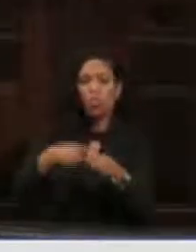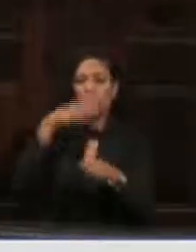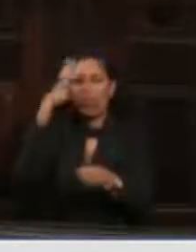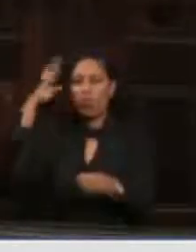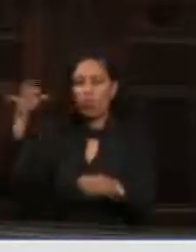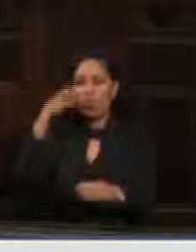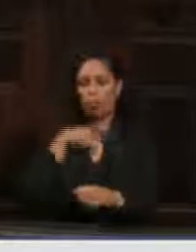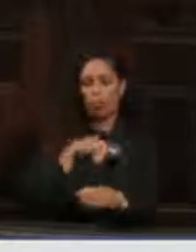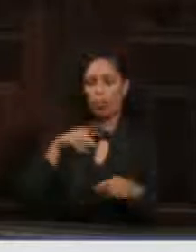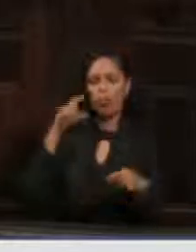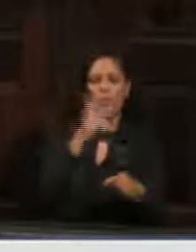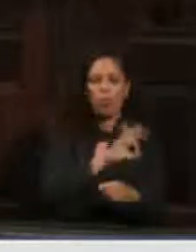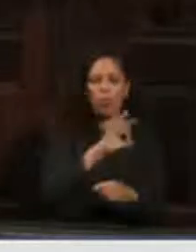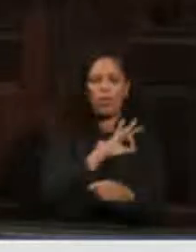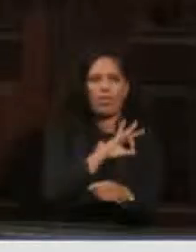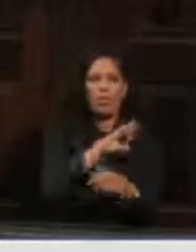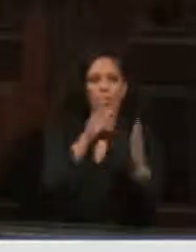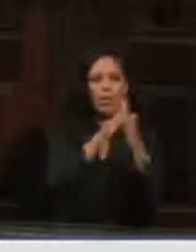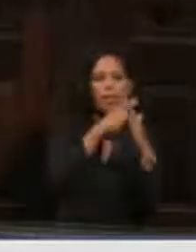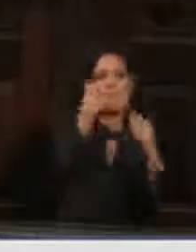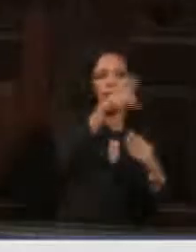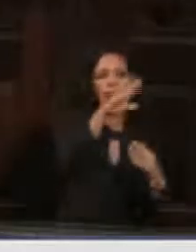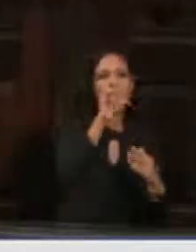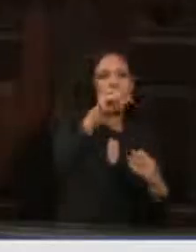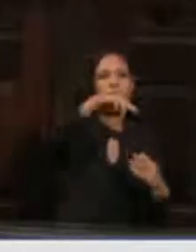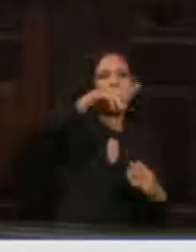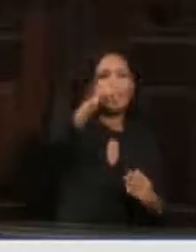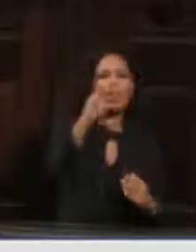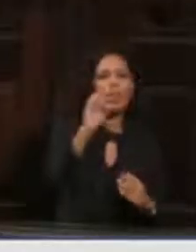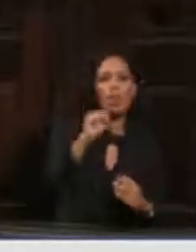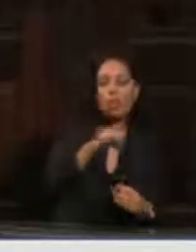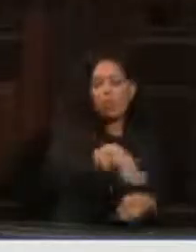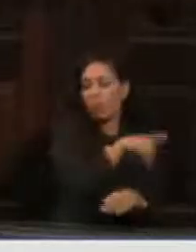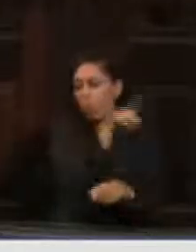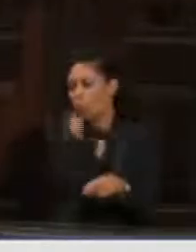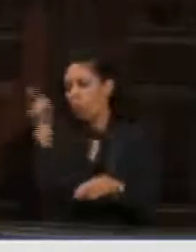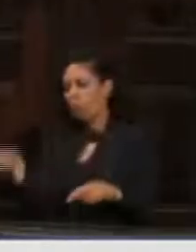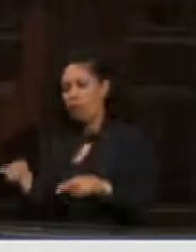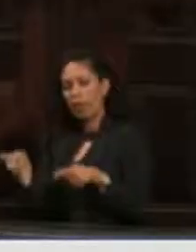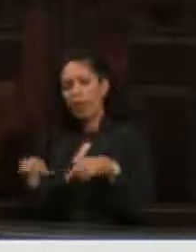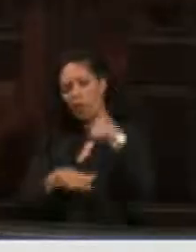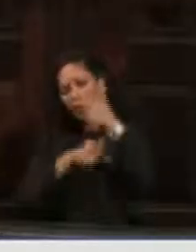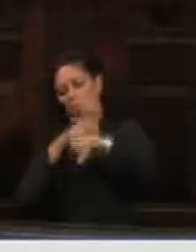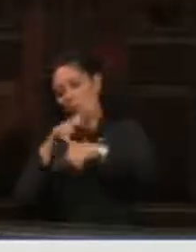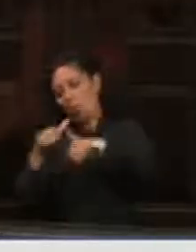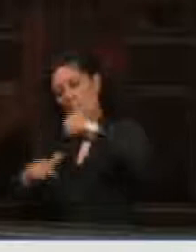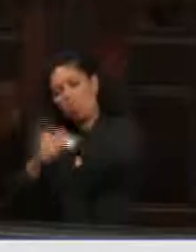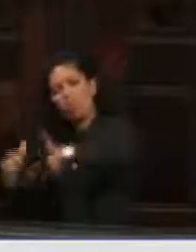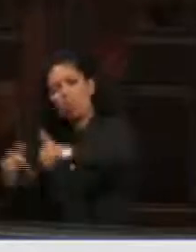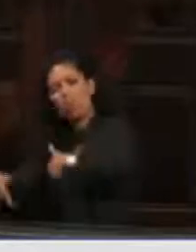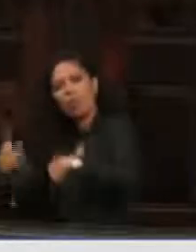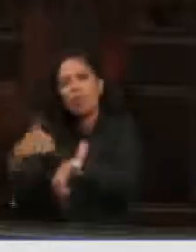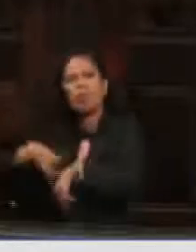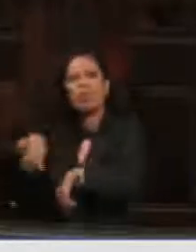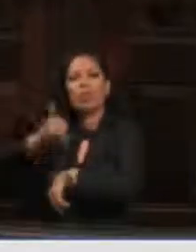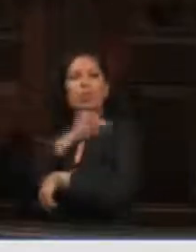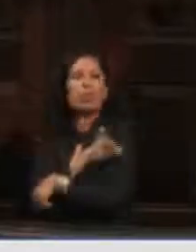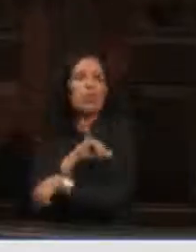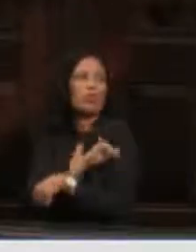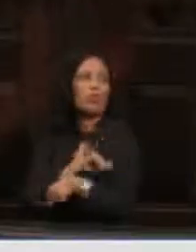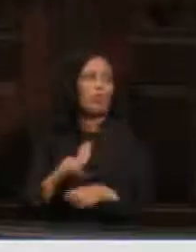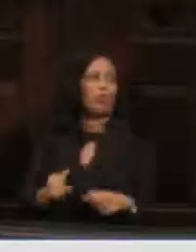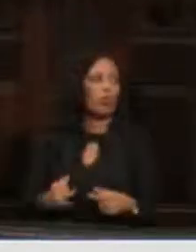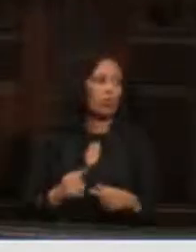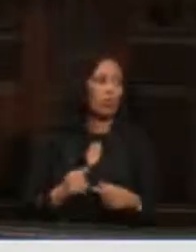Campos, de Itapiruna, de Italva, para vir trabalhar aqui no Rio de Janeiro e lá faltando policiais. Não, porque levar